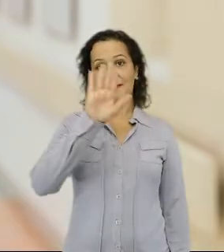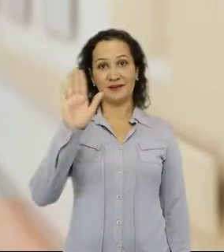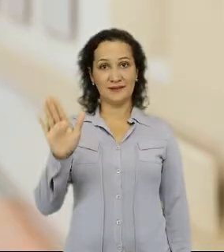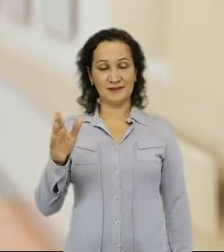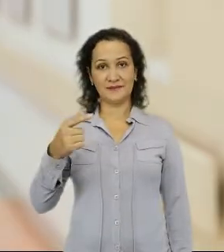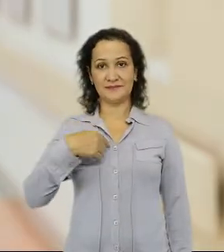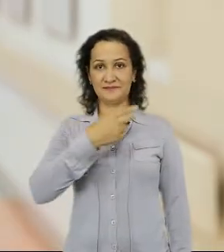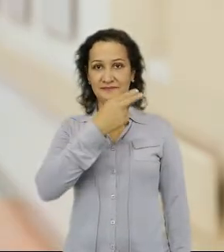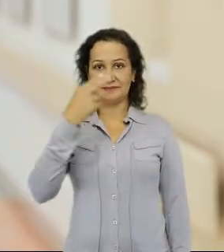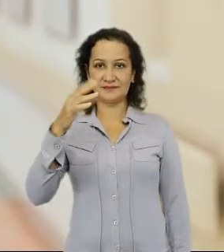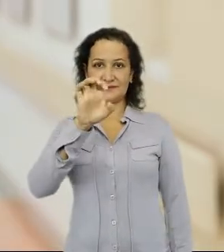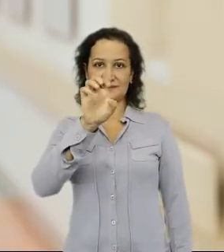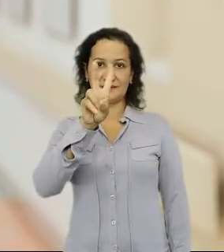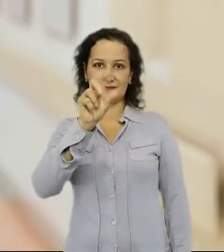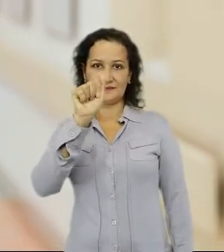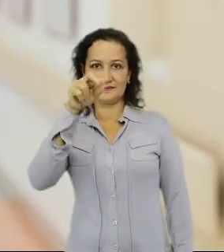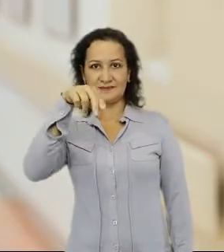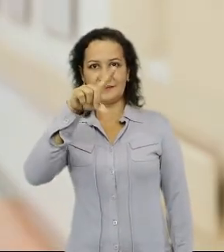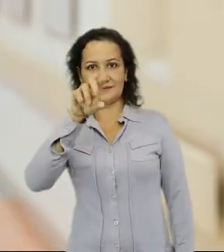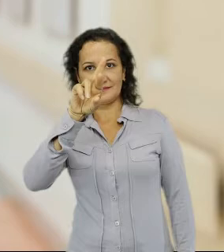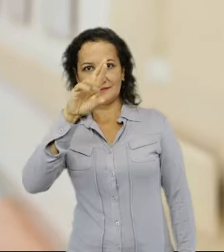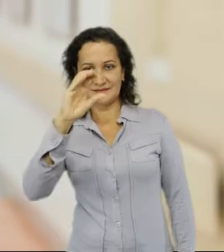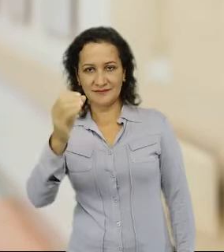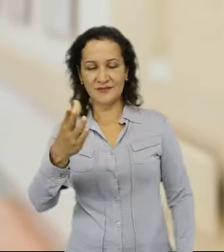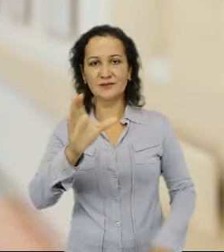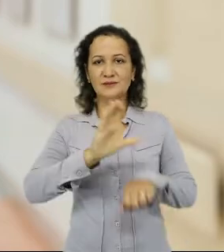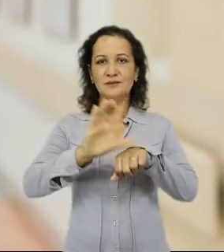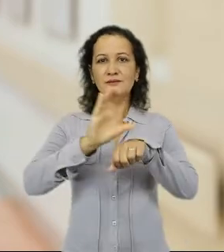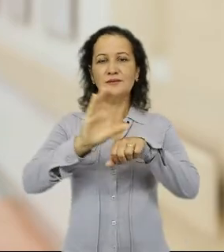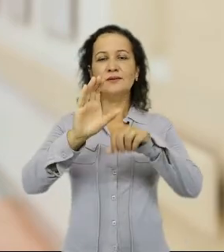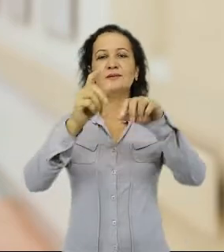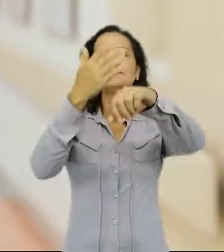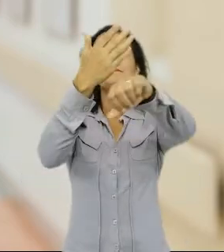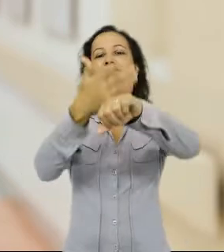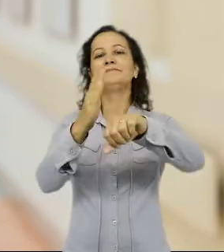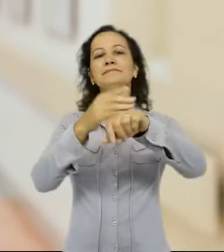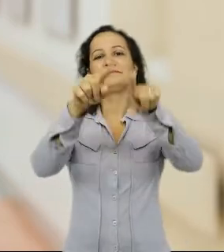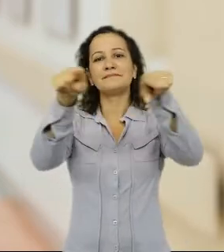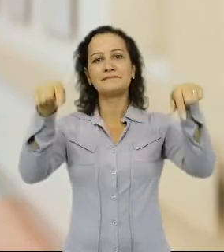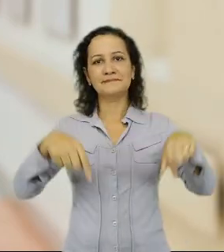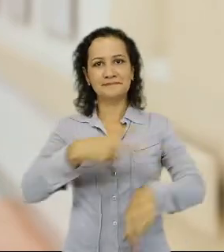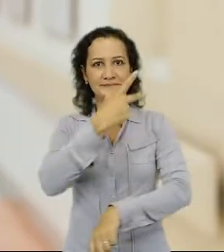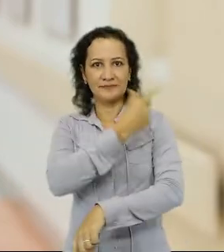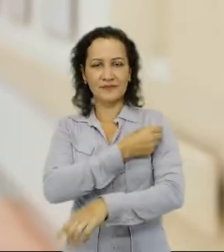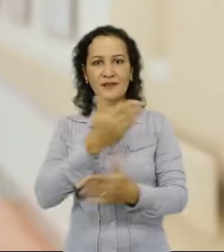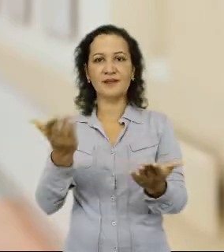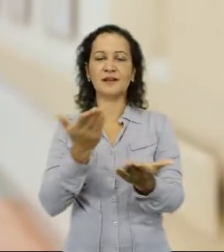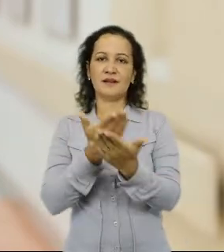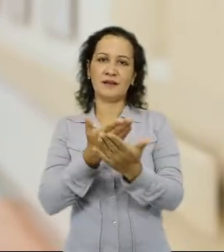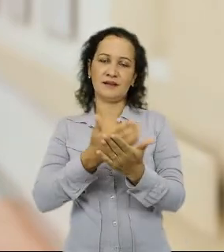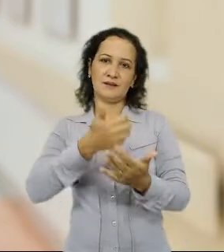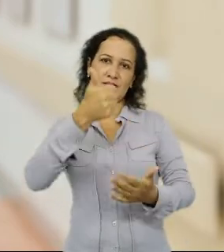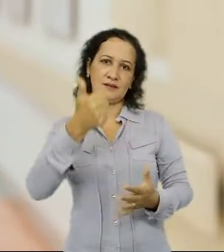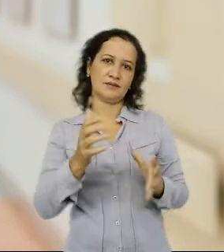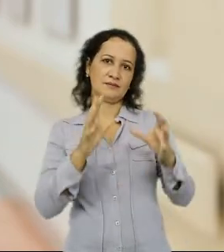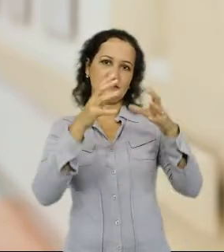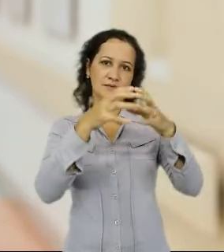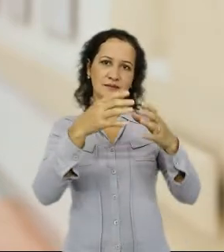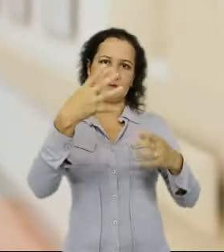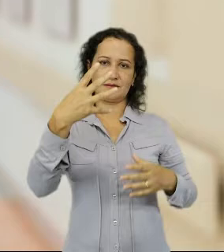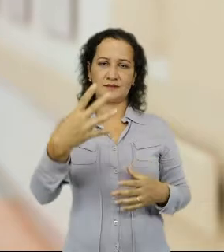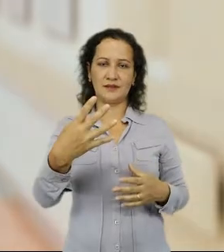Olá, eu sou o enfermeiro Evandro Ramos, do nosso curso de capacitação em sala de vacina. Essa é a aula 1 do módulo 4, onde